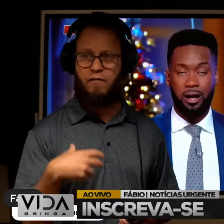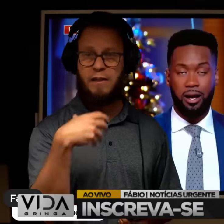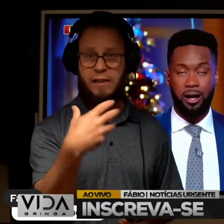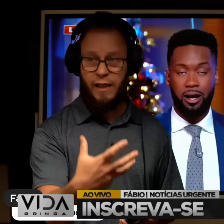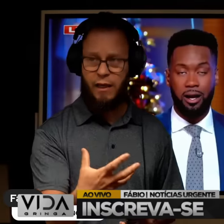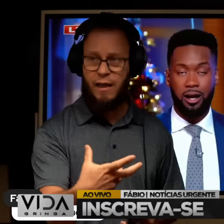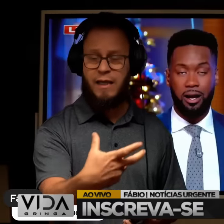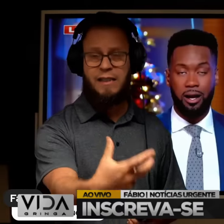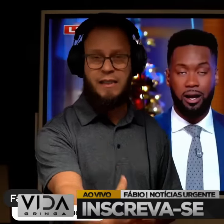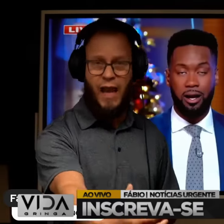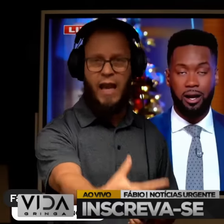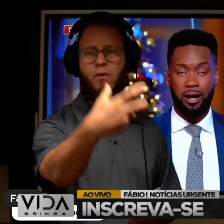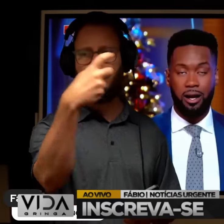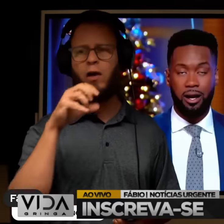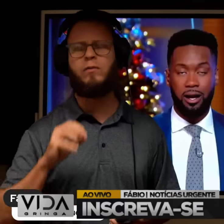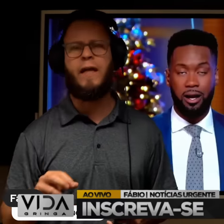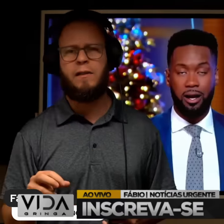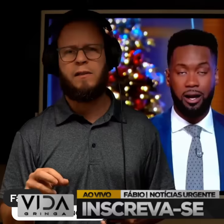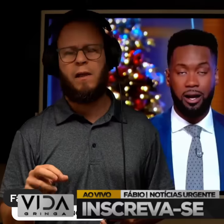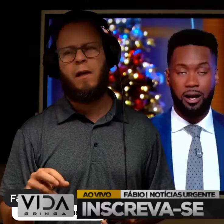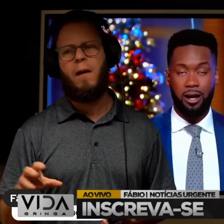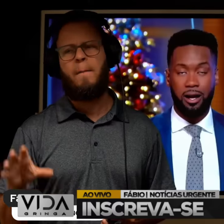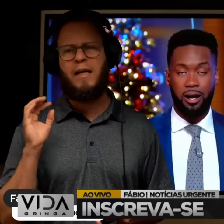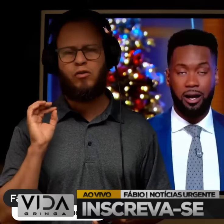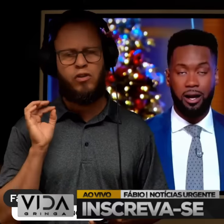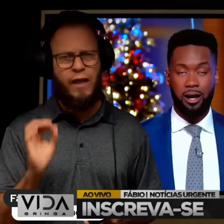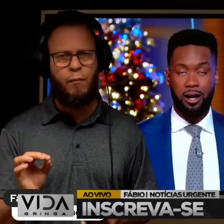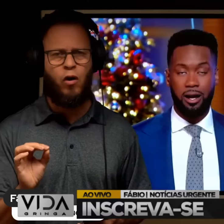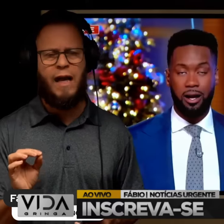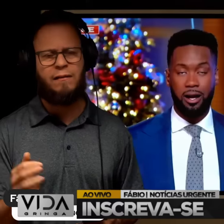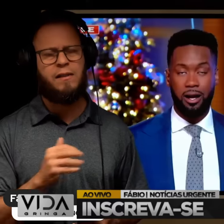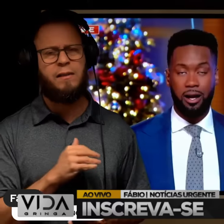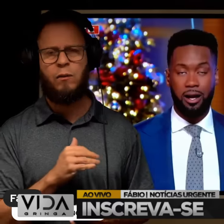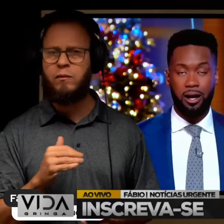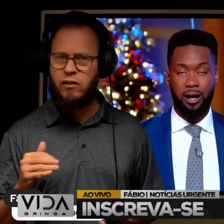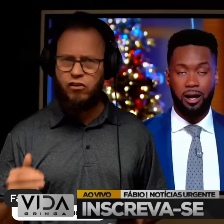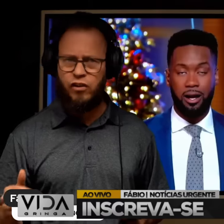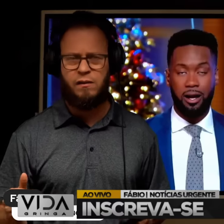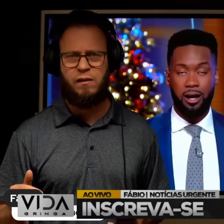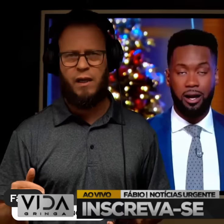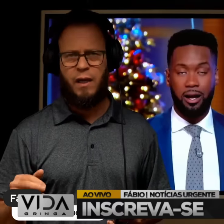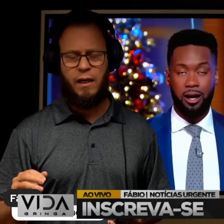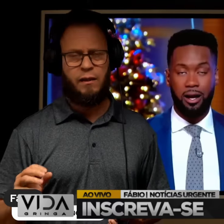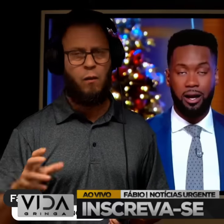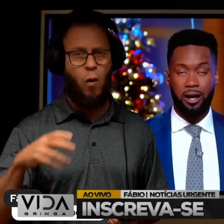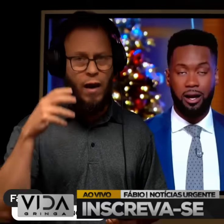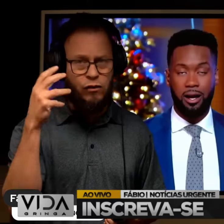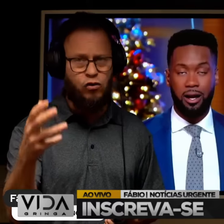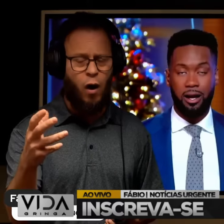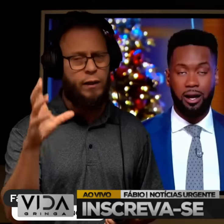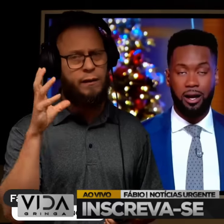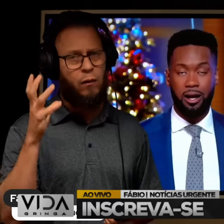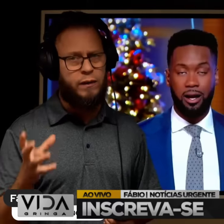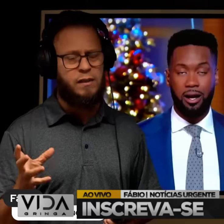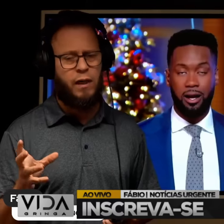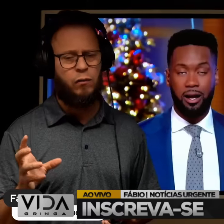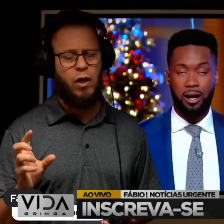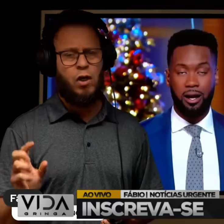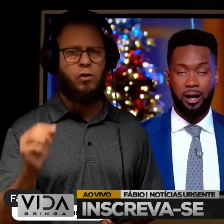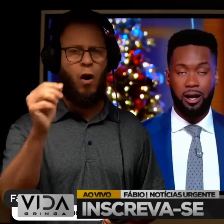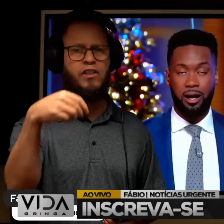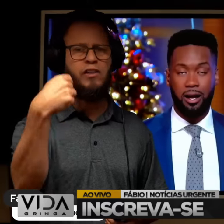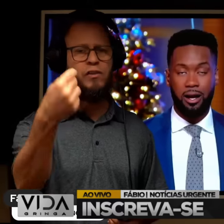e vencer sem o voto deles. Mas os democratas não têm chance. Então, olha só o que está